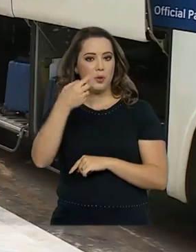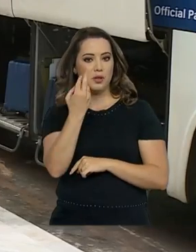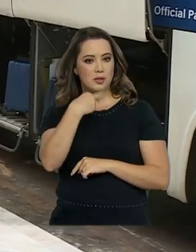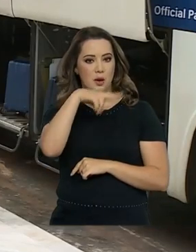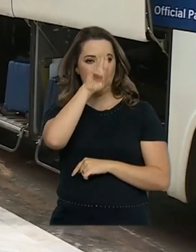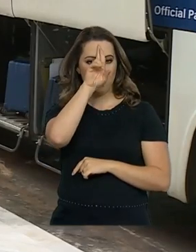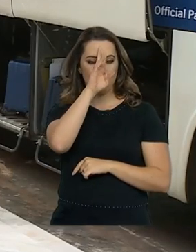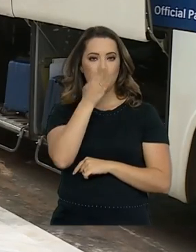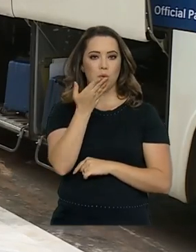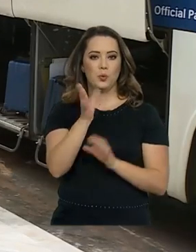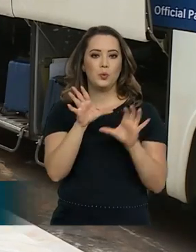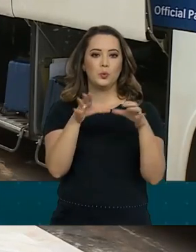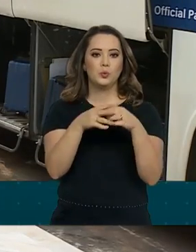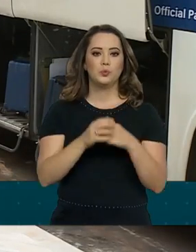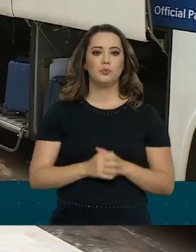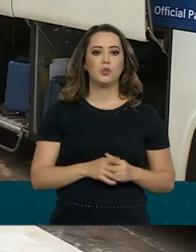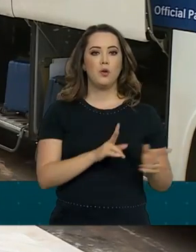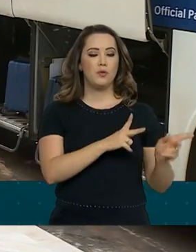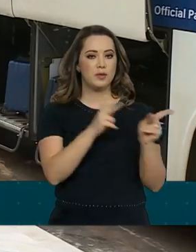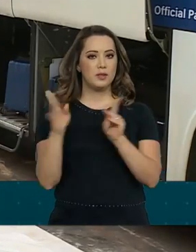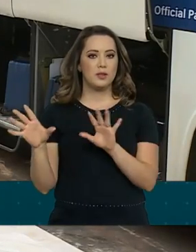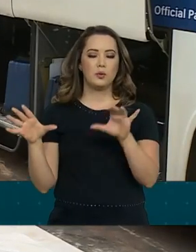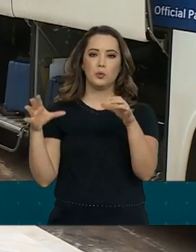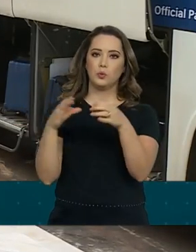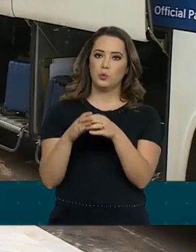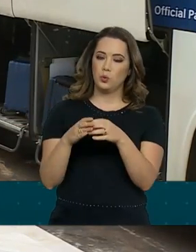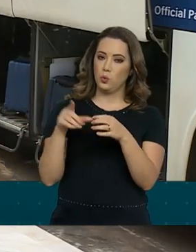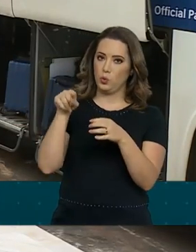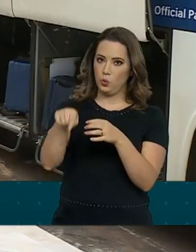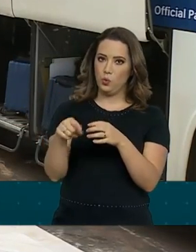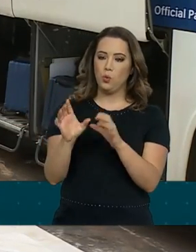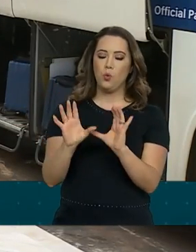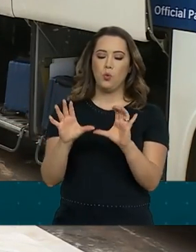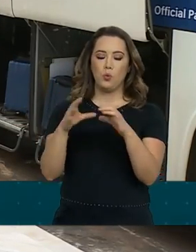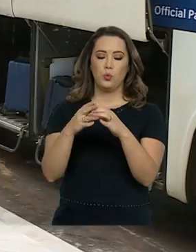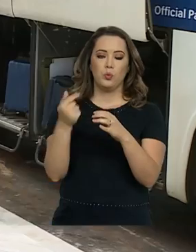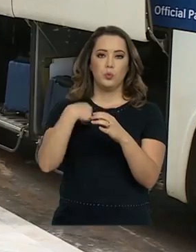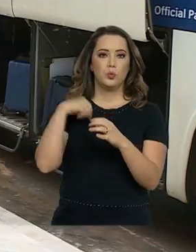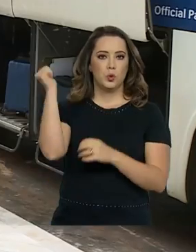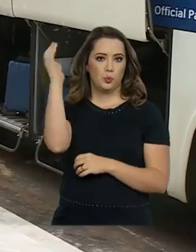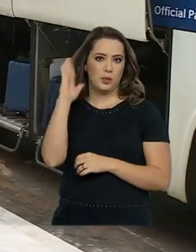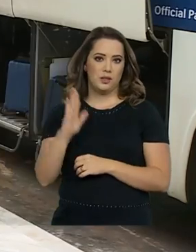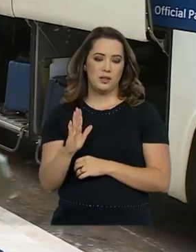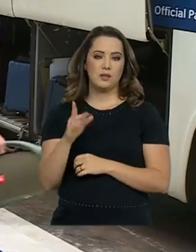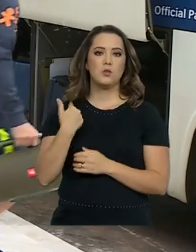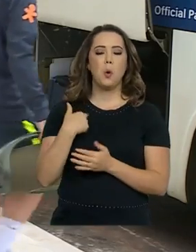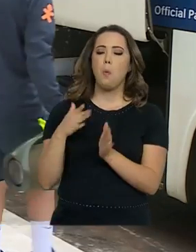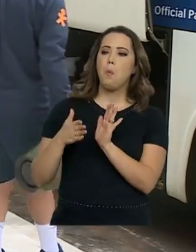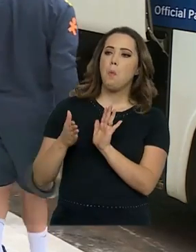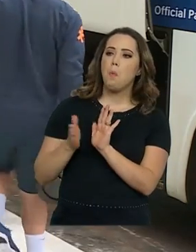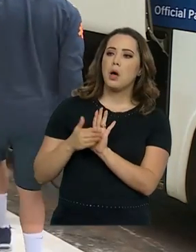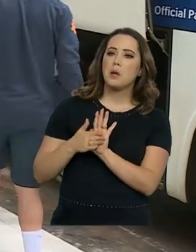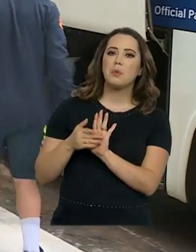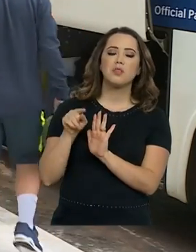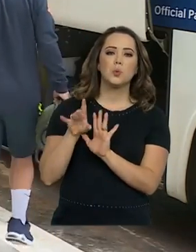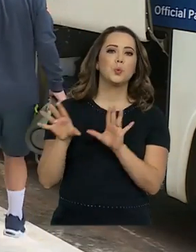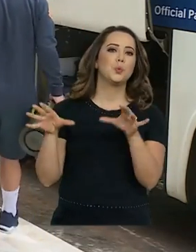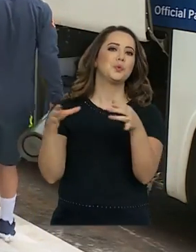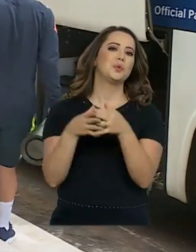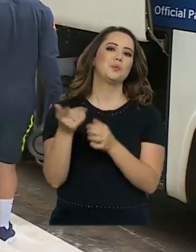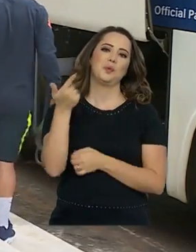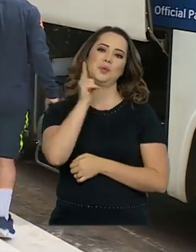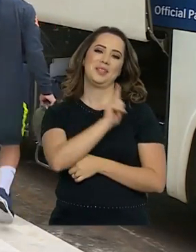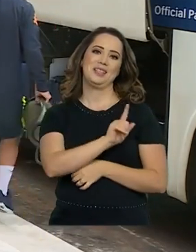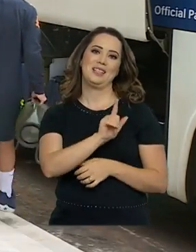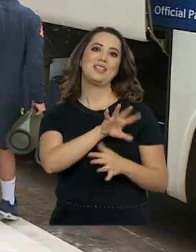ao visitar os jogadores da seleção brasileira sub 17 o presidente jair bolsonaro parabenizou toda a equipe por mais esse